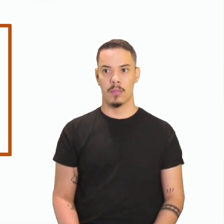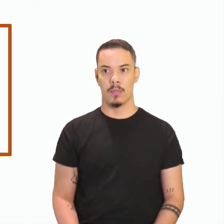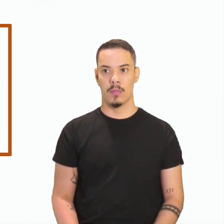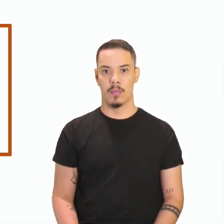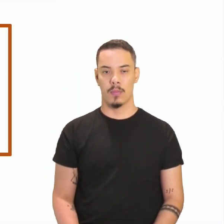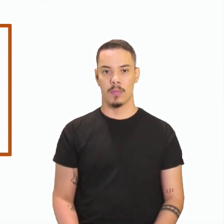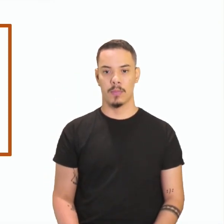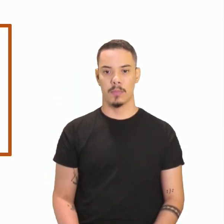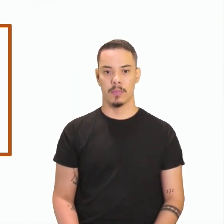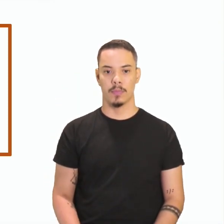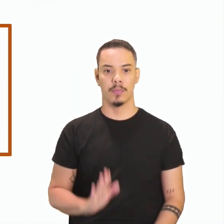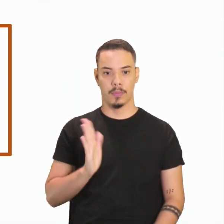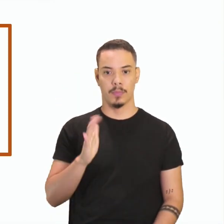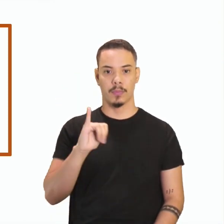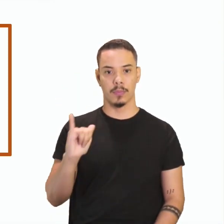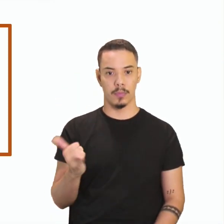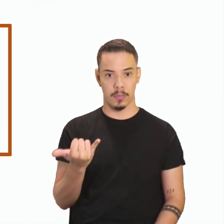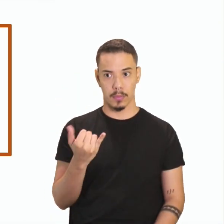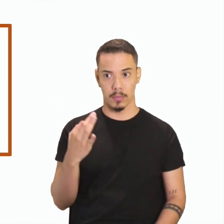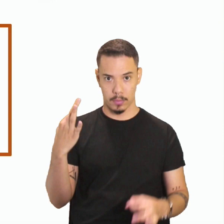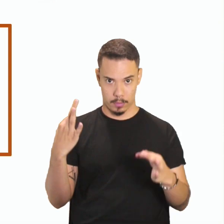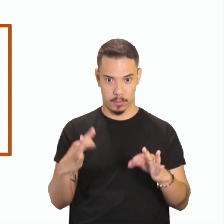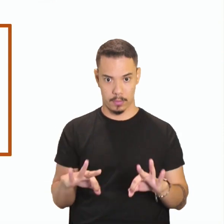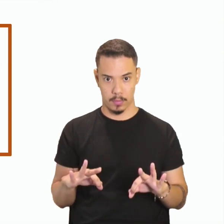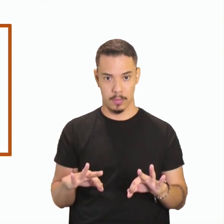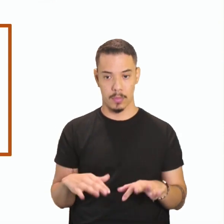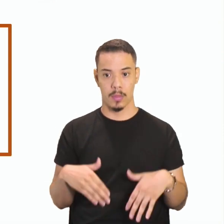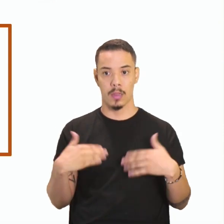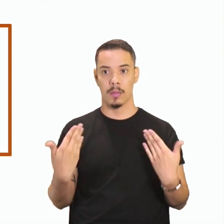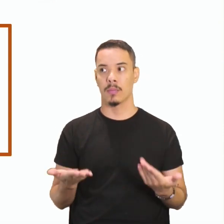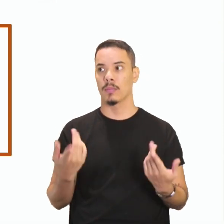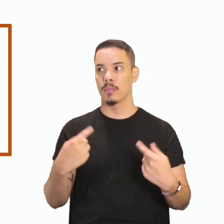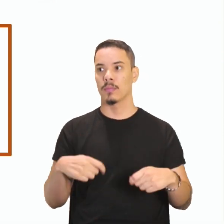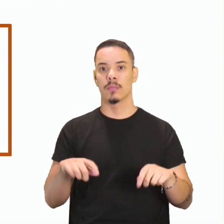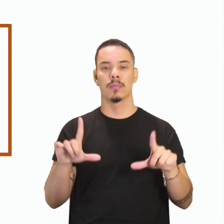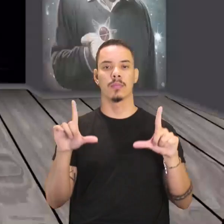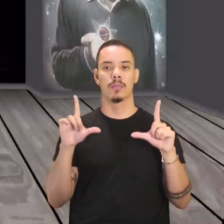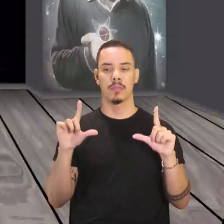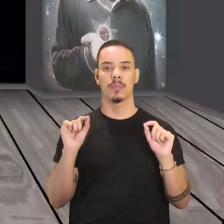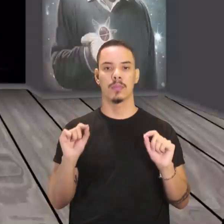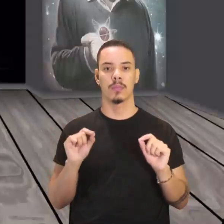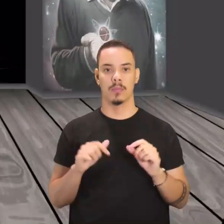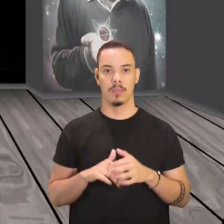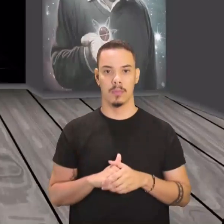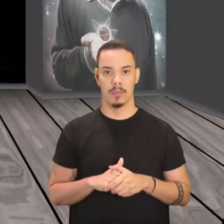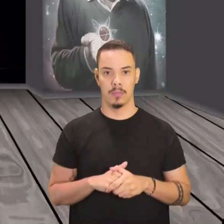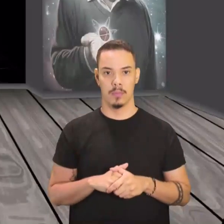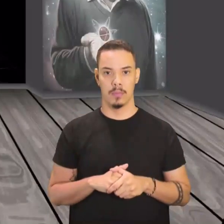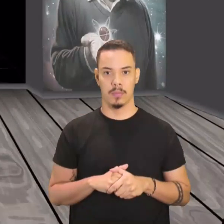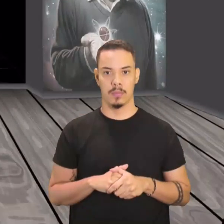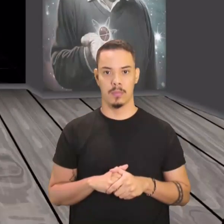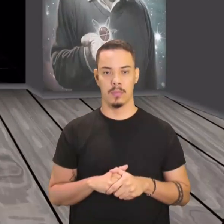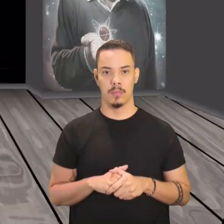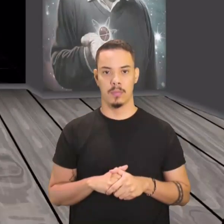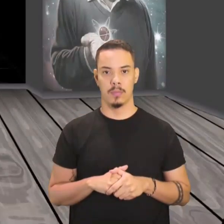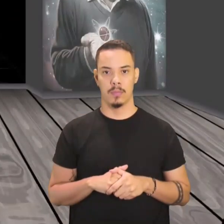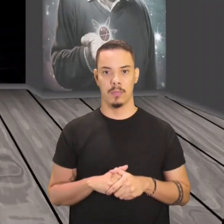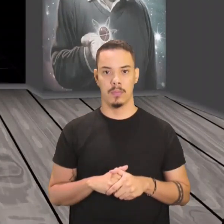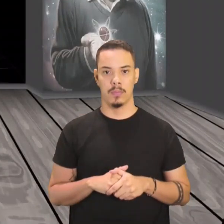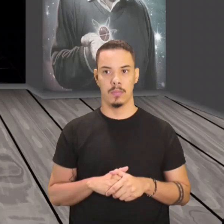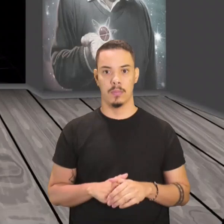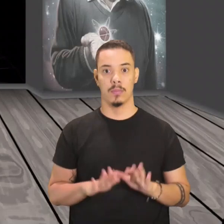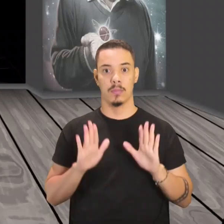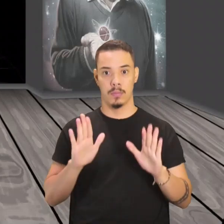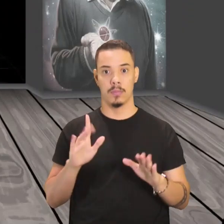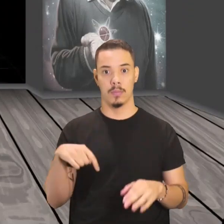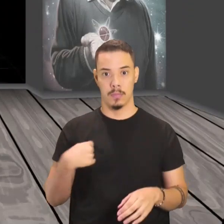aí? Ali tá ali o joule, certo? Pessoal, vem com nós aqui rapidinho, olha só. Vem aqui. Bom, mas